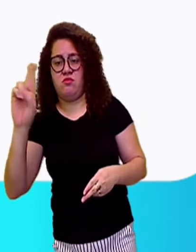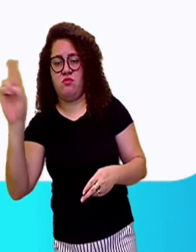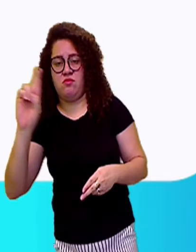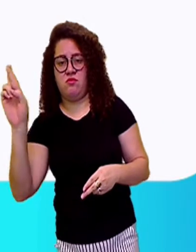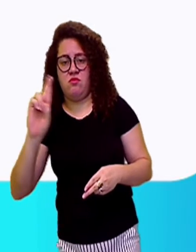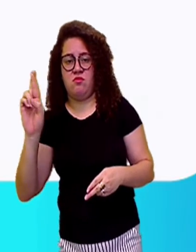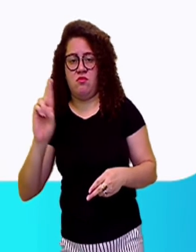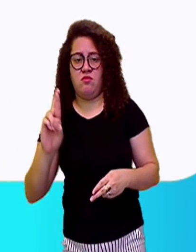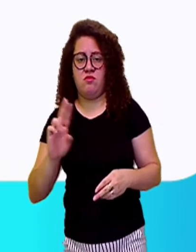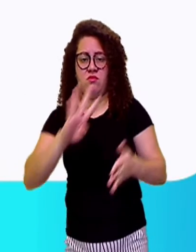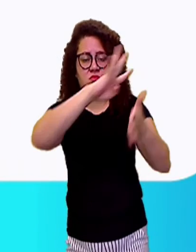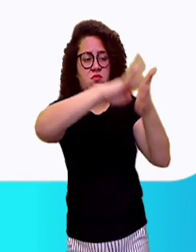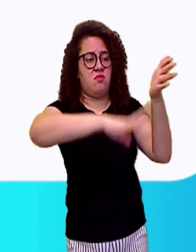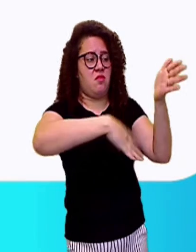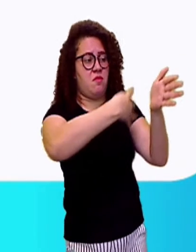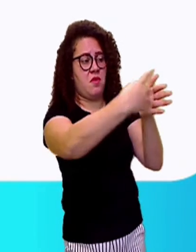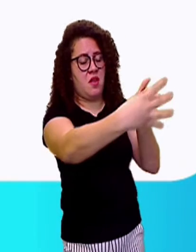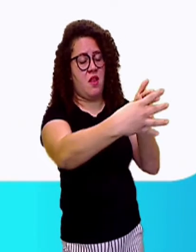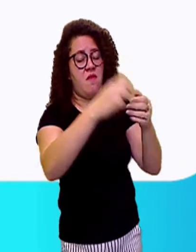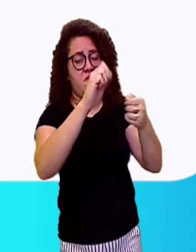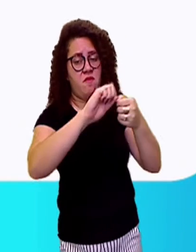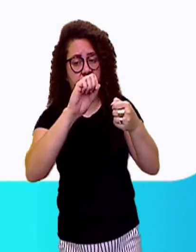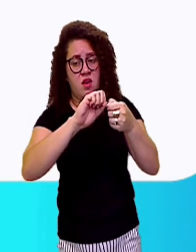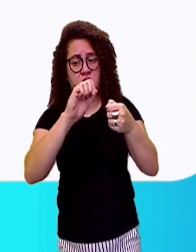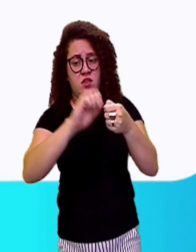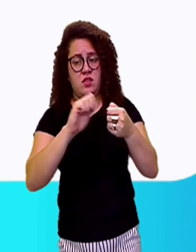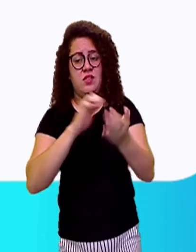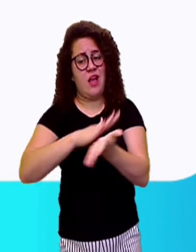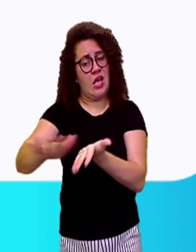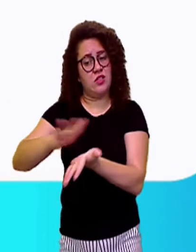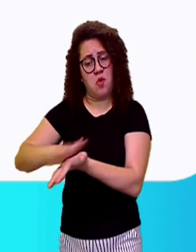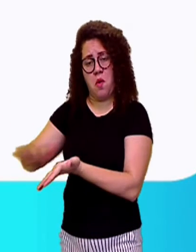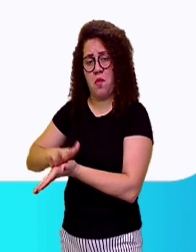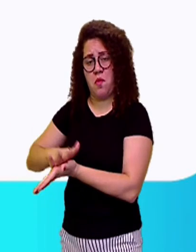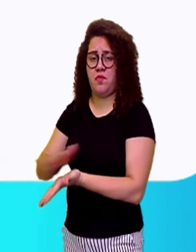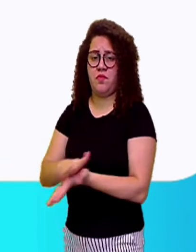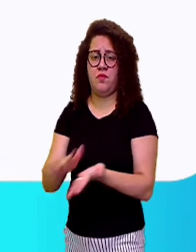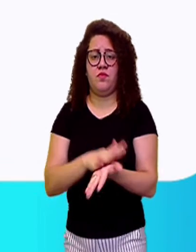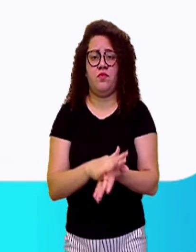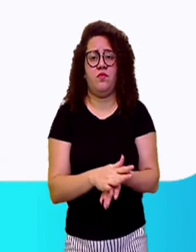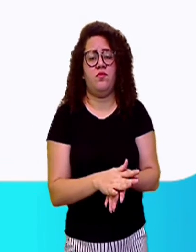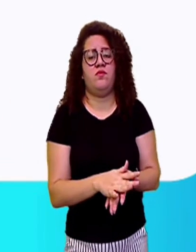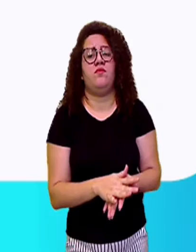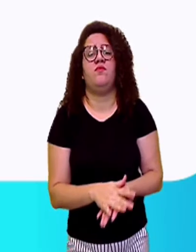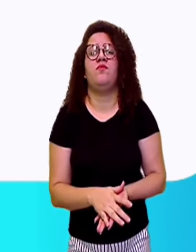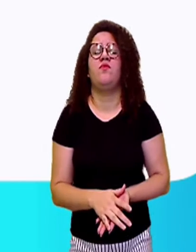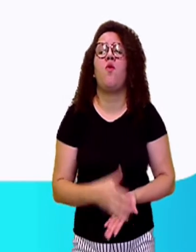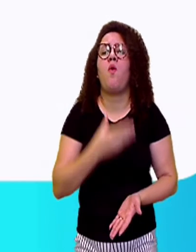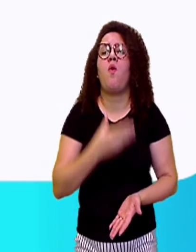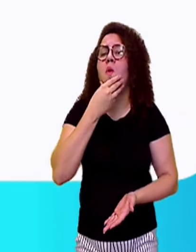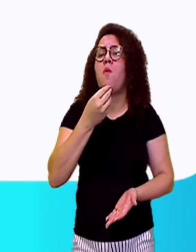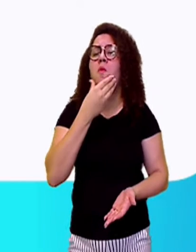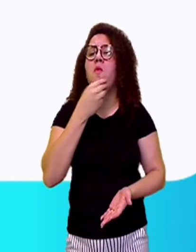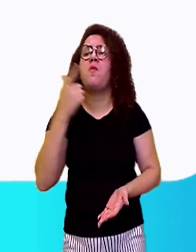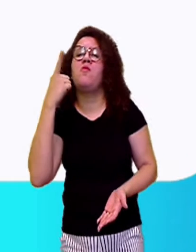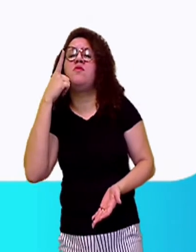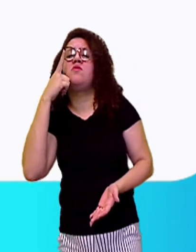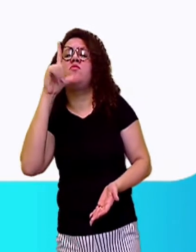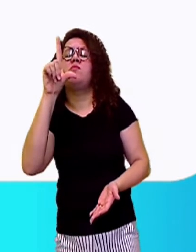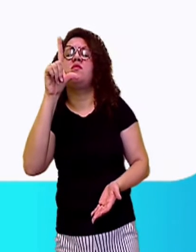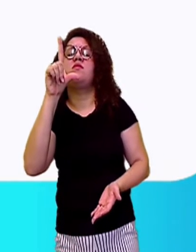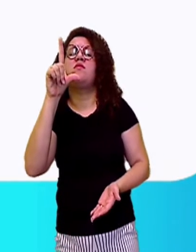aqui é uma tabela que ele fez dos gastos dele nesse mês. Então, Jefferson